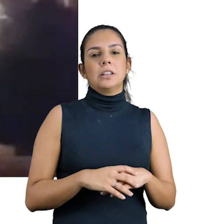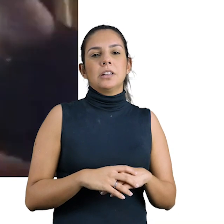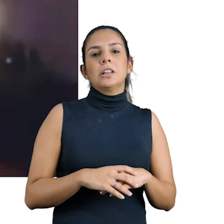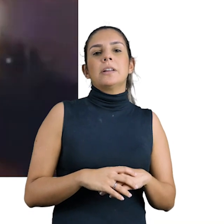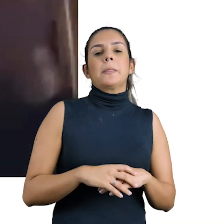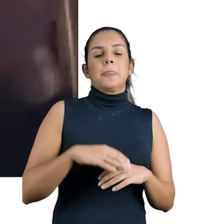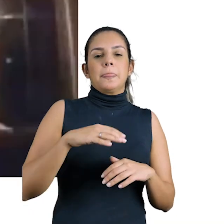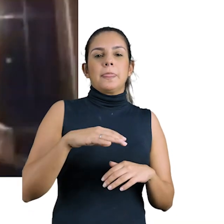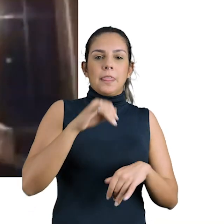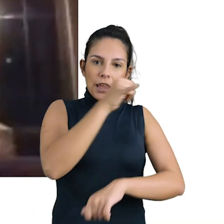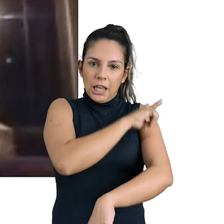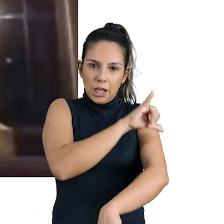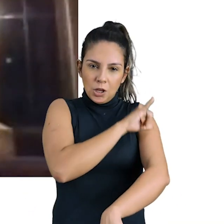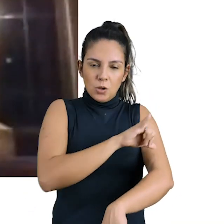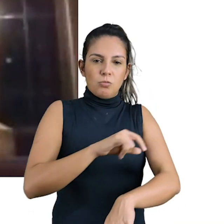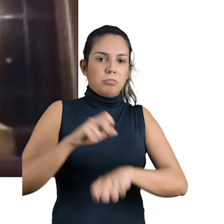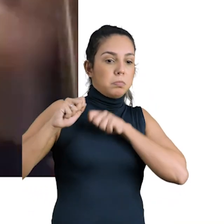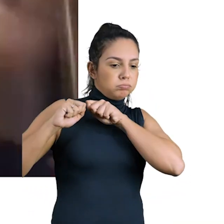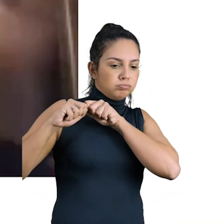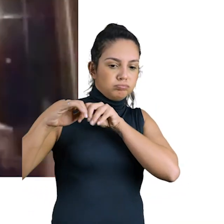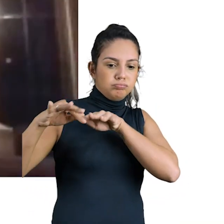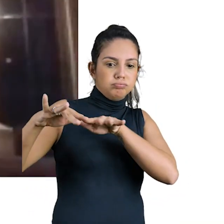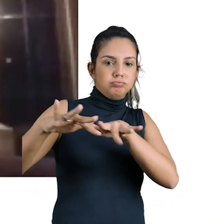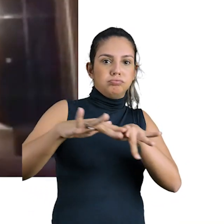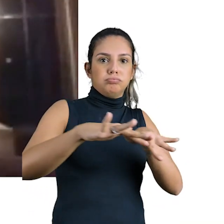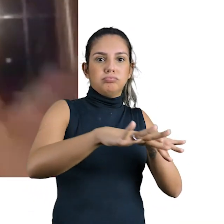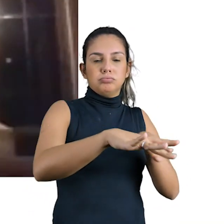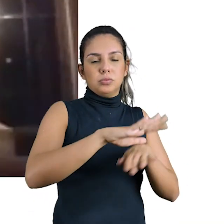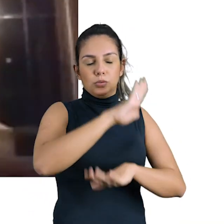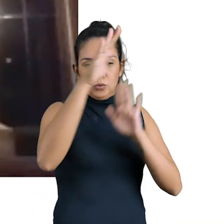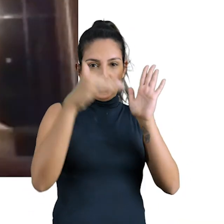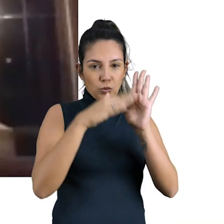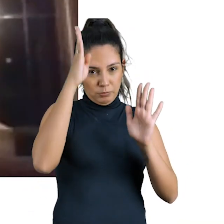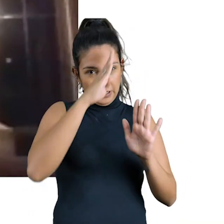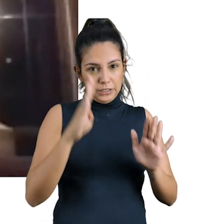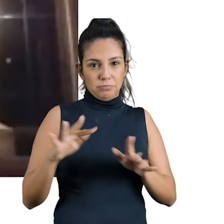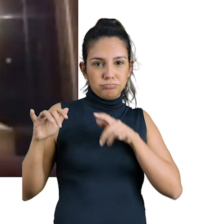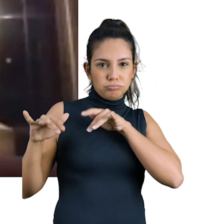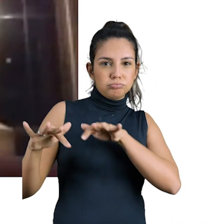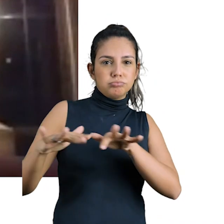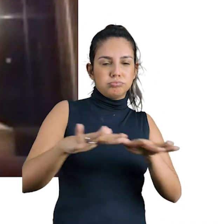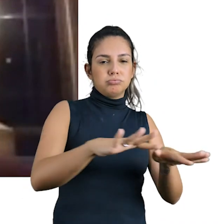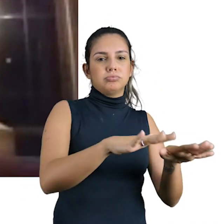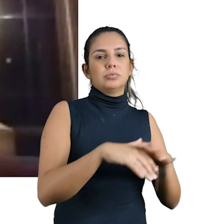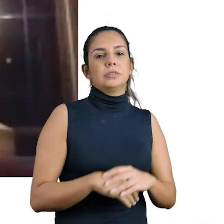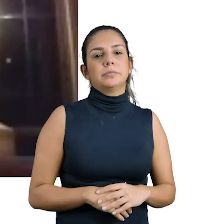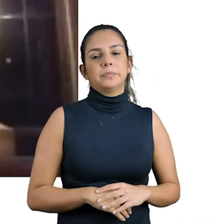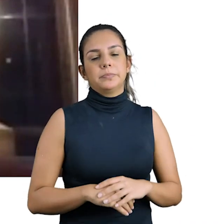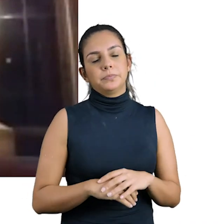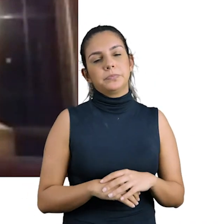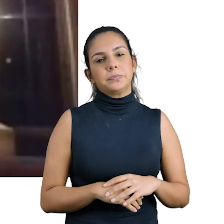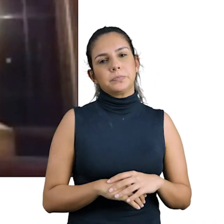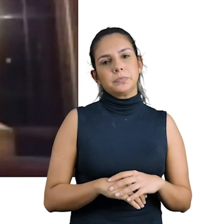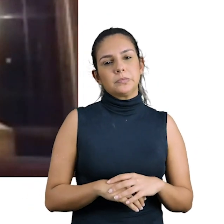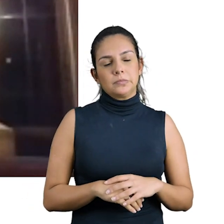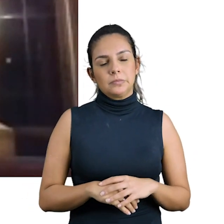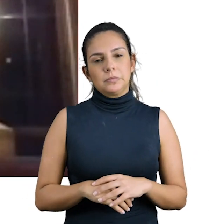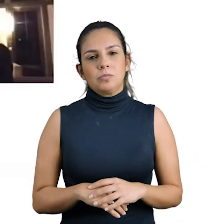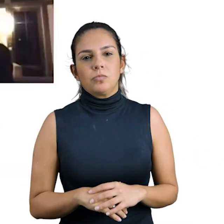Recife, Salvador, Rio de Janeiro, e aí acabou contaminando o país todo, né? E outros navios também.